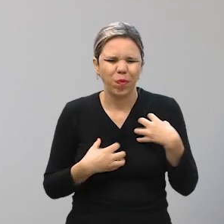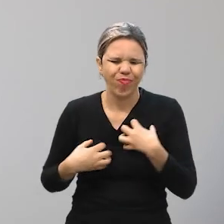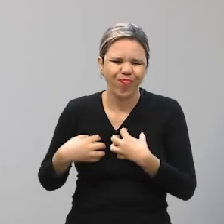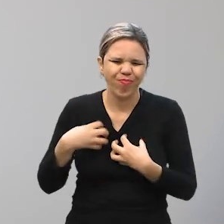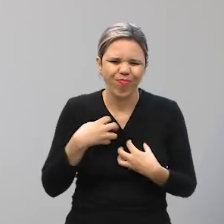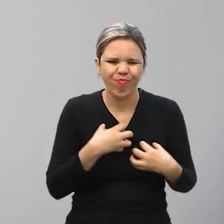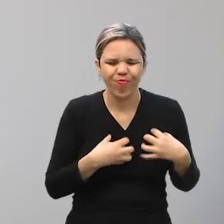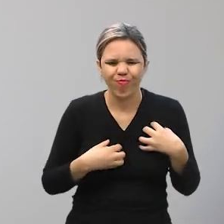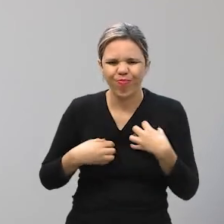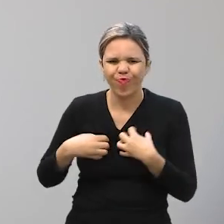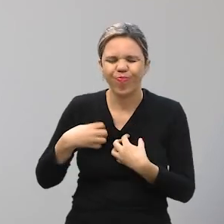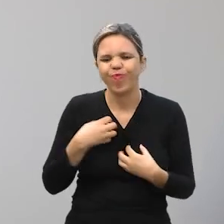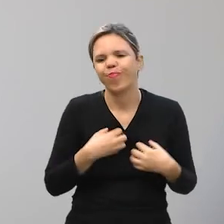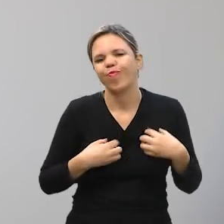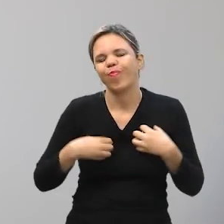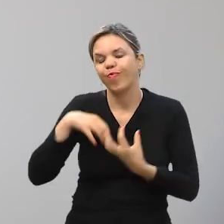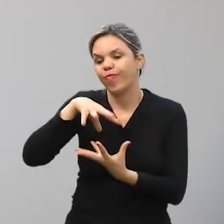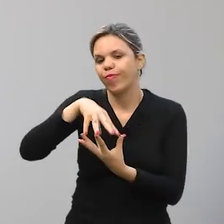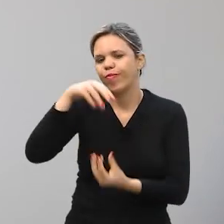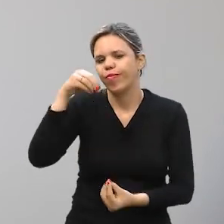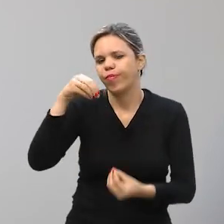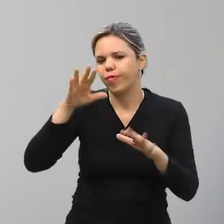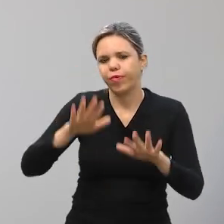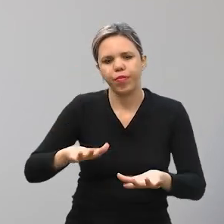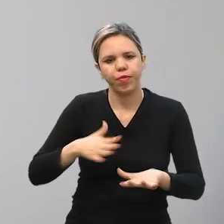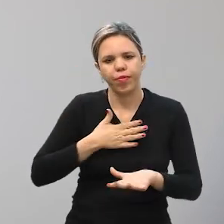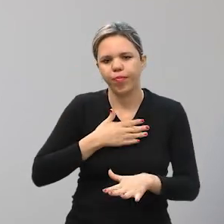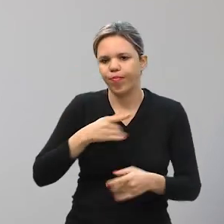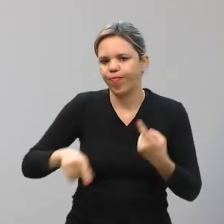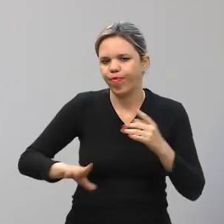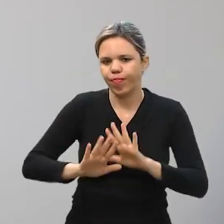que eu não conseguia ficar lá numa boa.